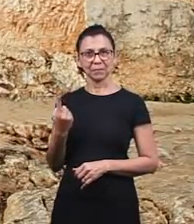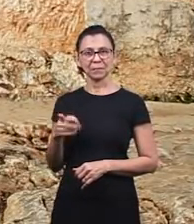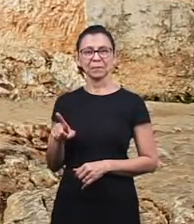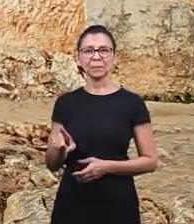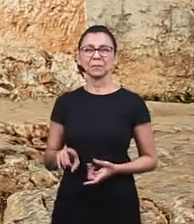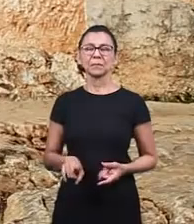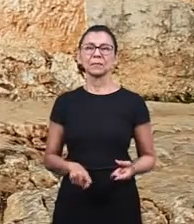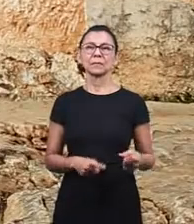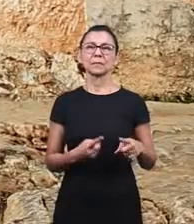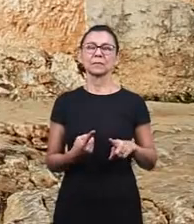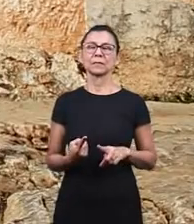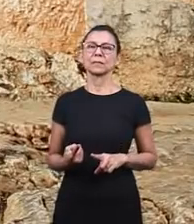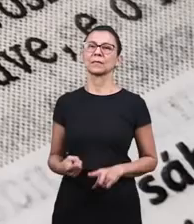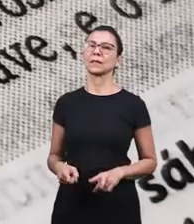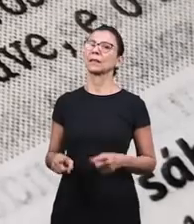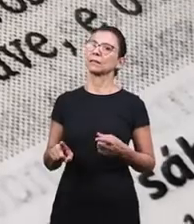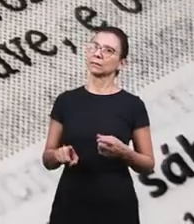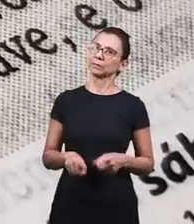mim.